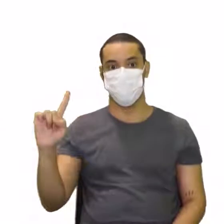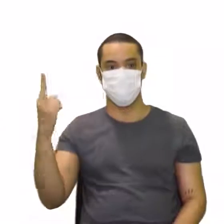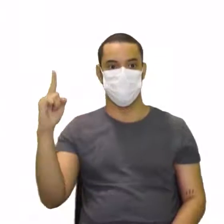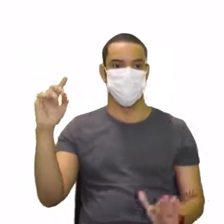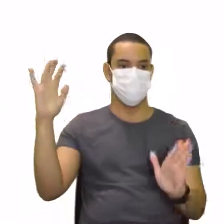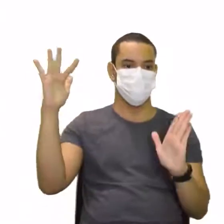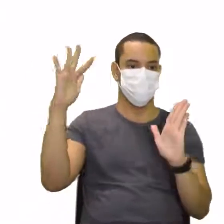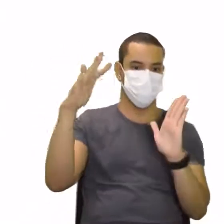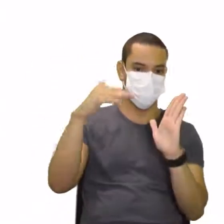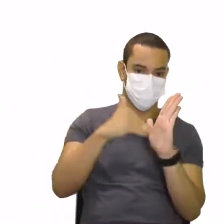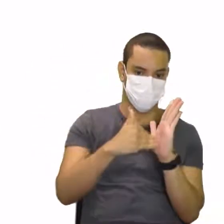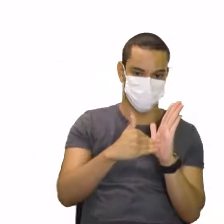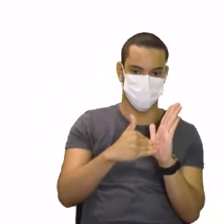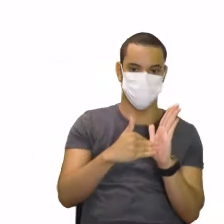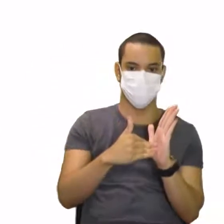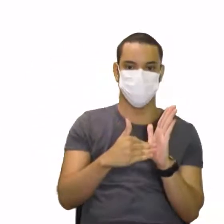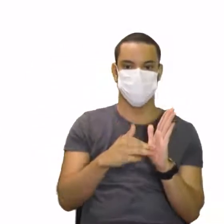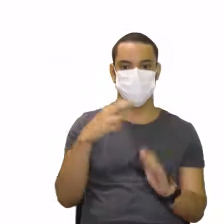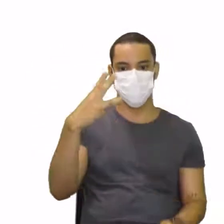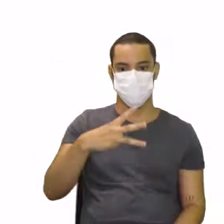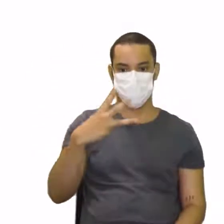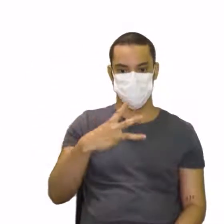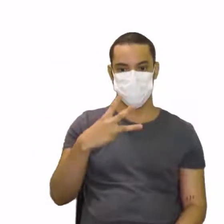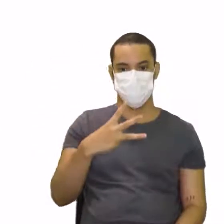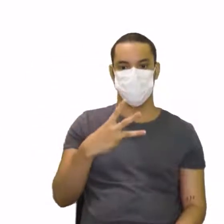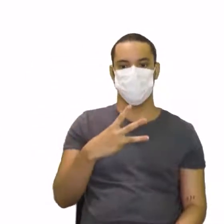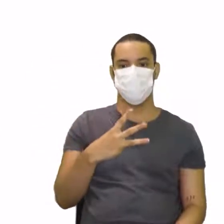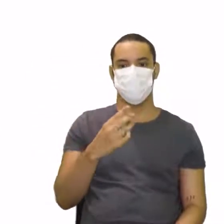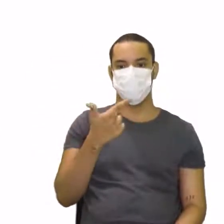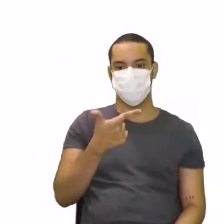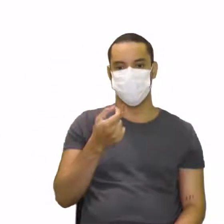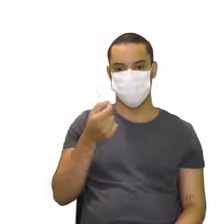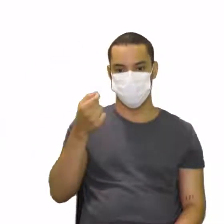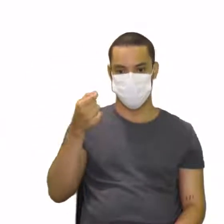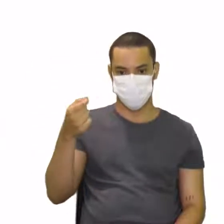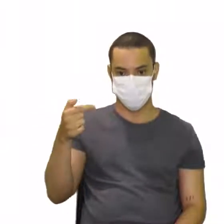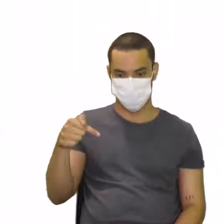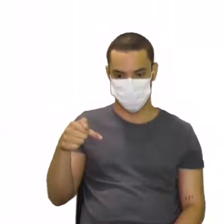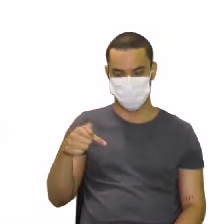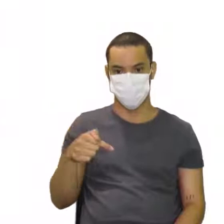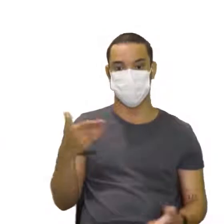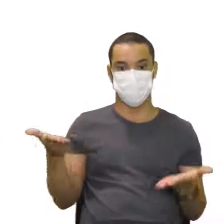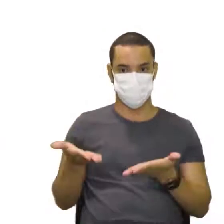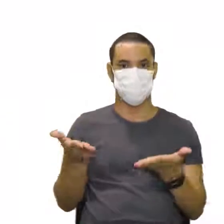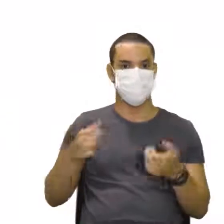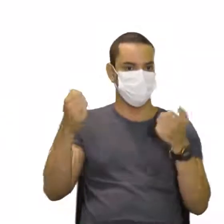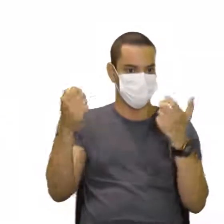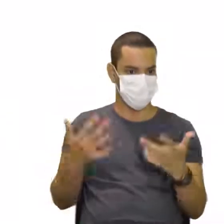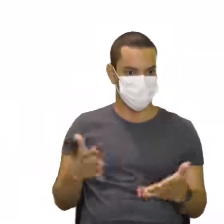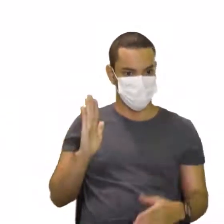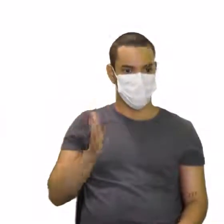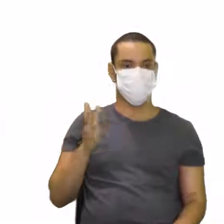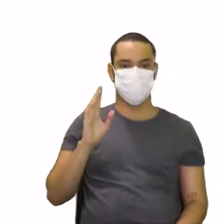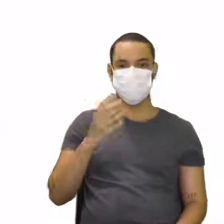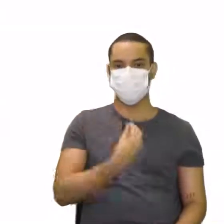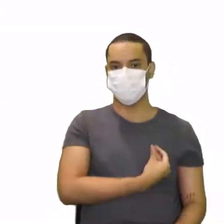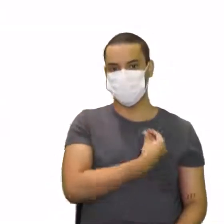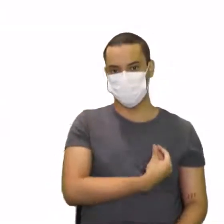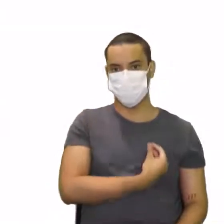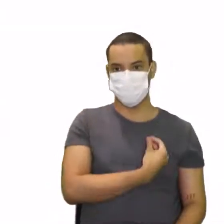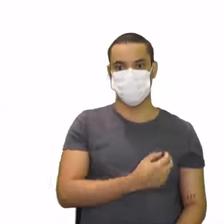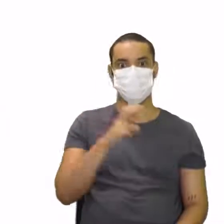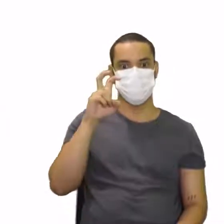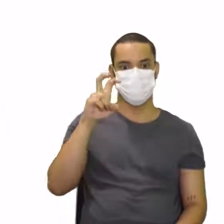década de 90, até aqui, ó, em 2007, a terceira geração, e como nós falamos aqui, já estamos na